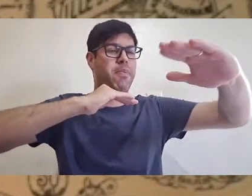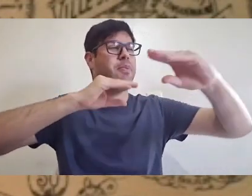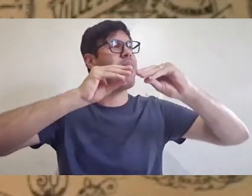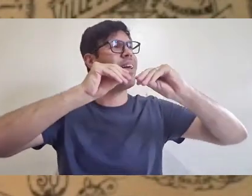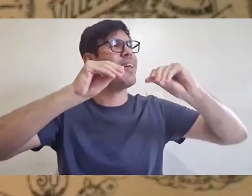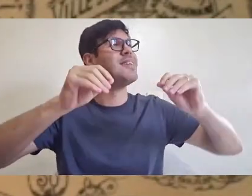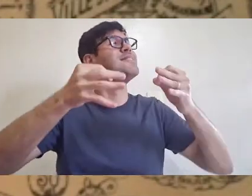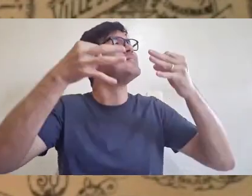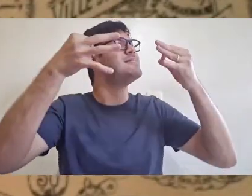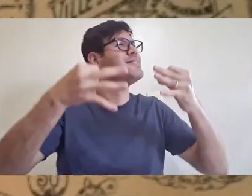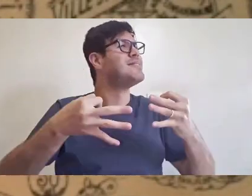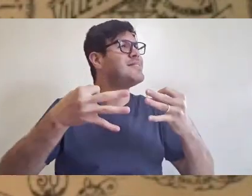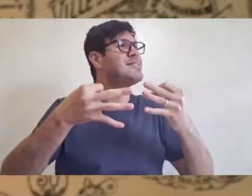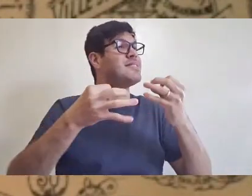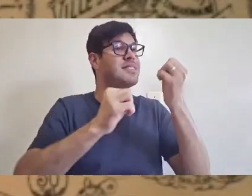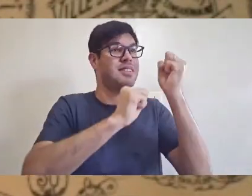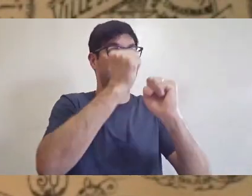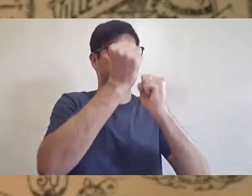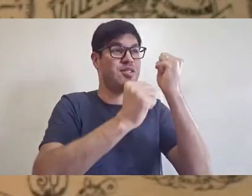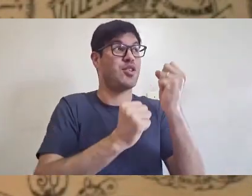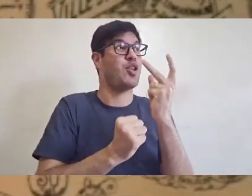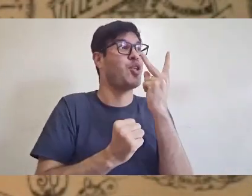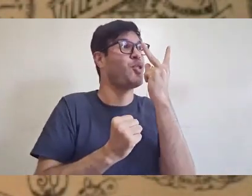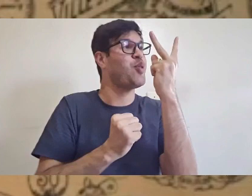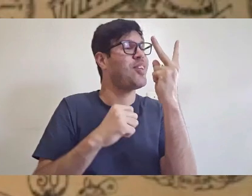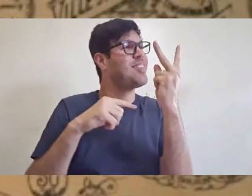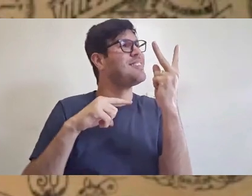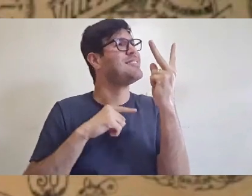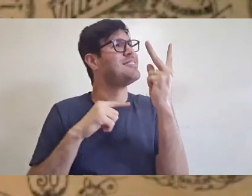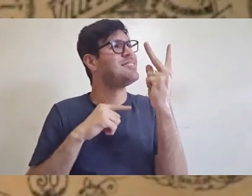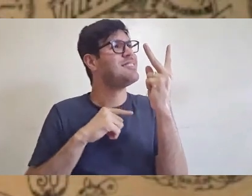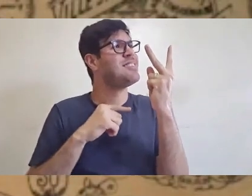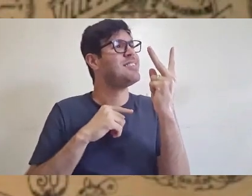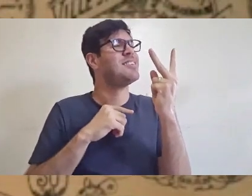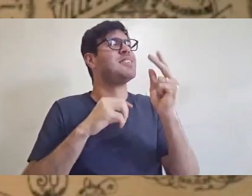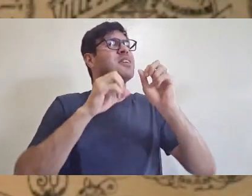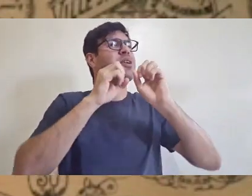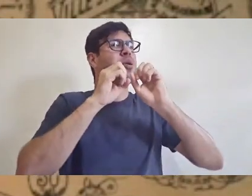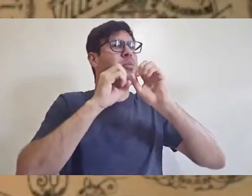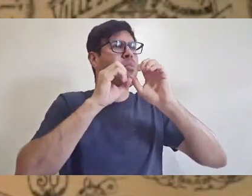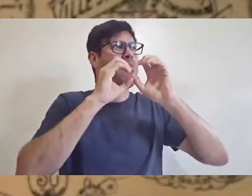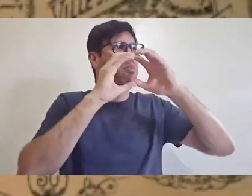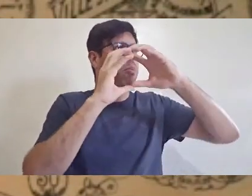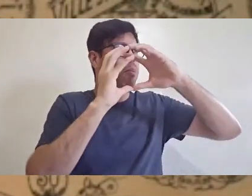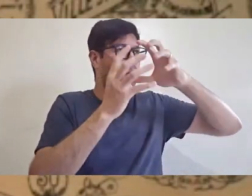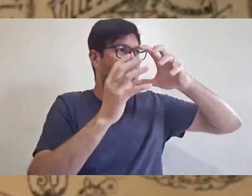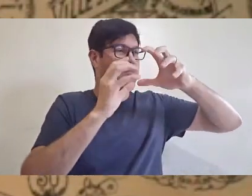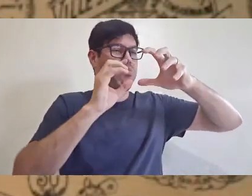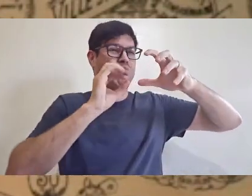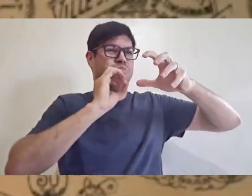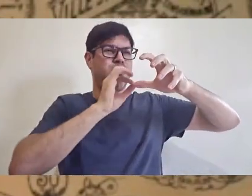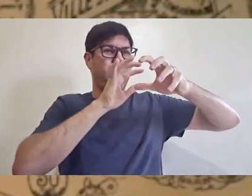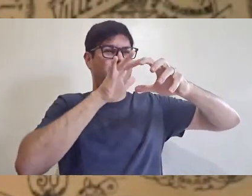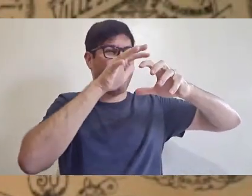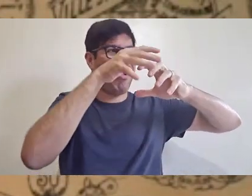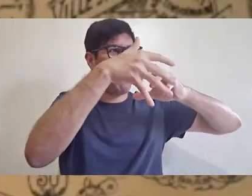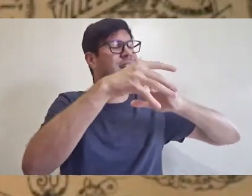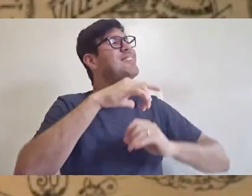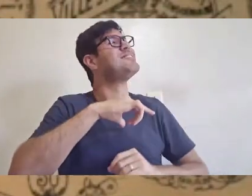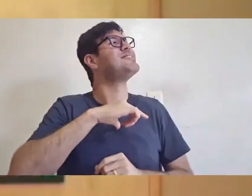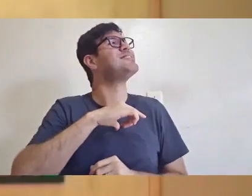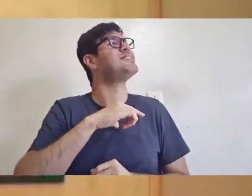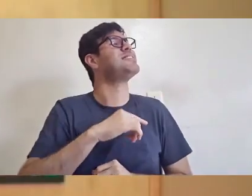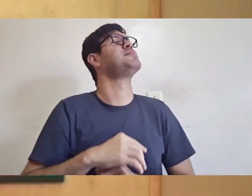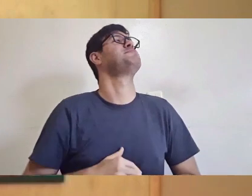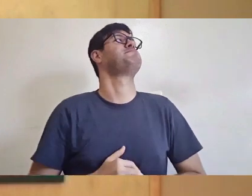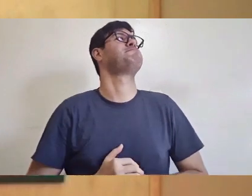temos 2 indústrias de suco de laranja em Araras que exportam para o mundo todo. E rende imposto, rende emprego, Exato.